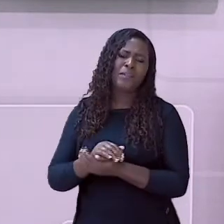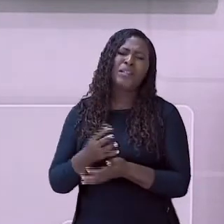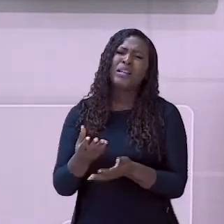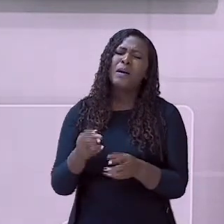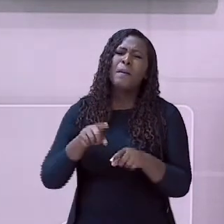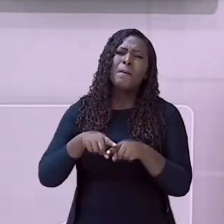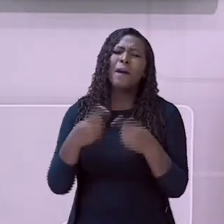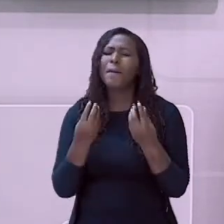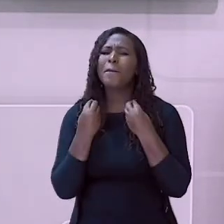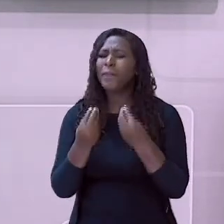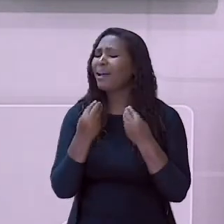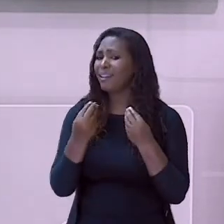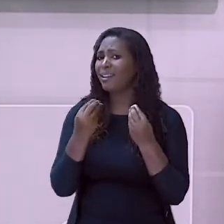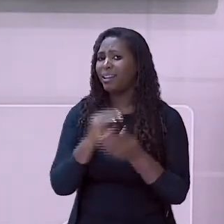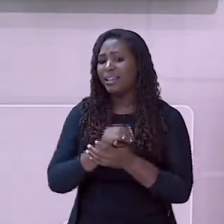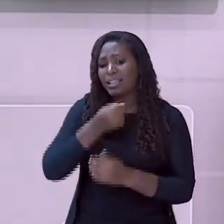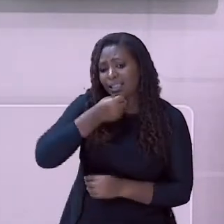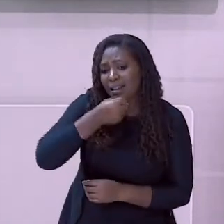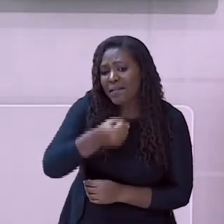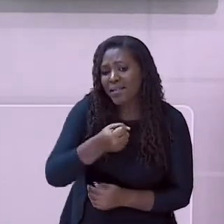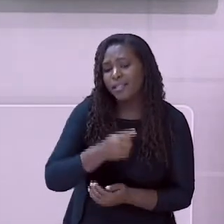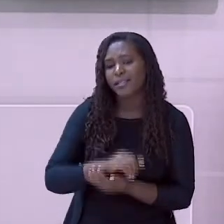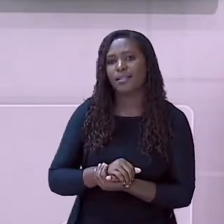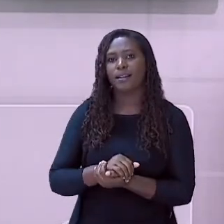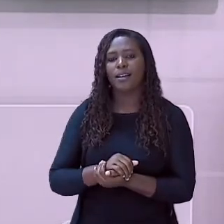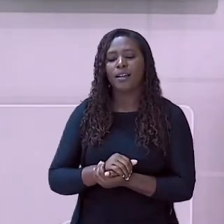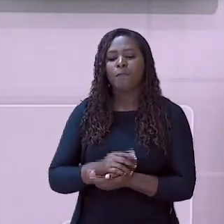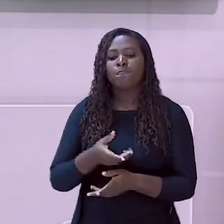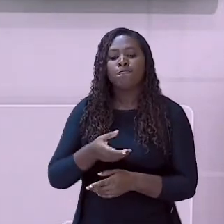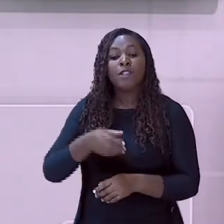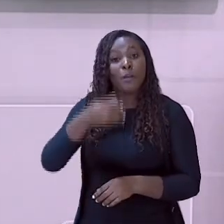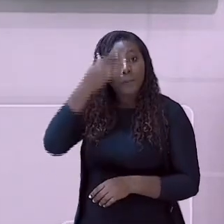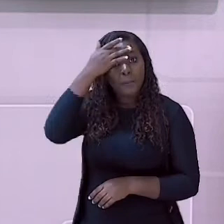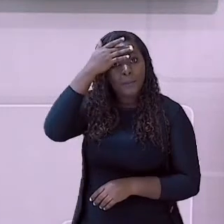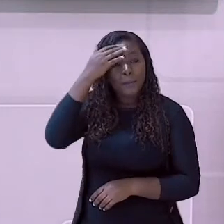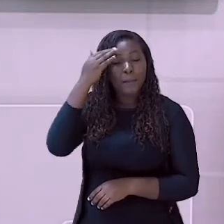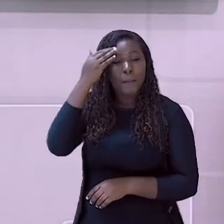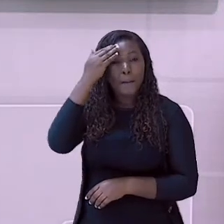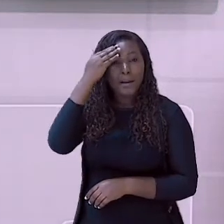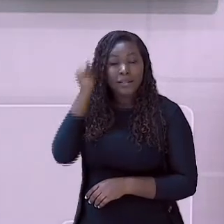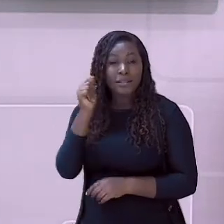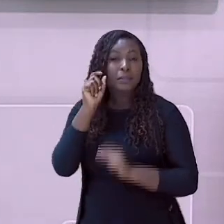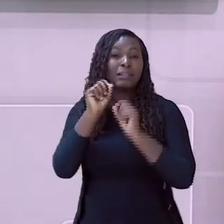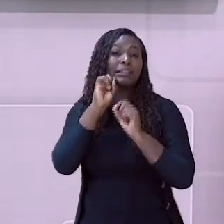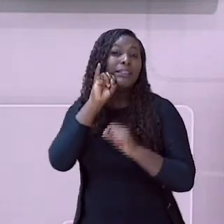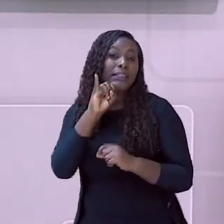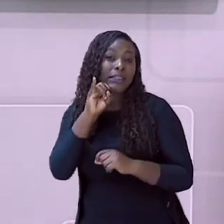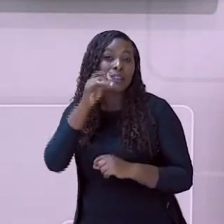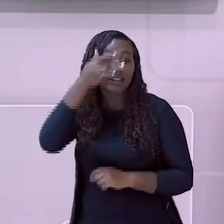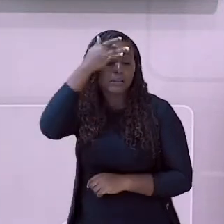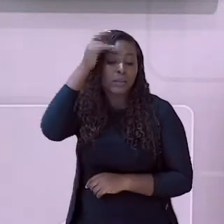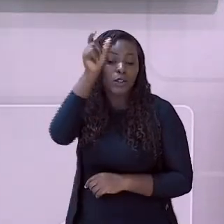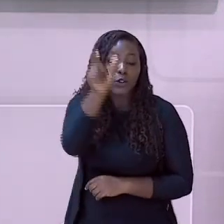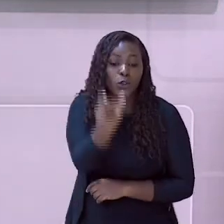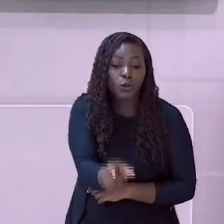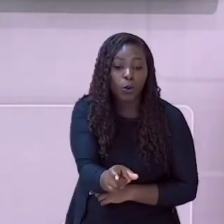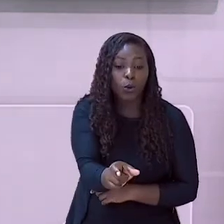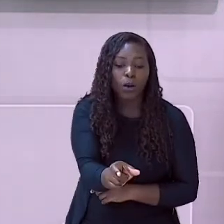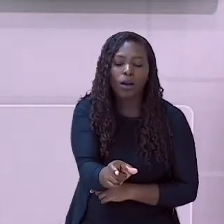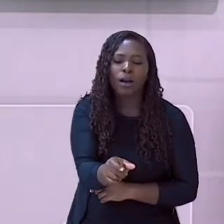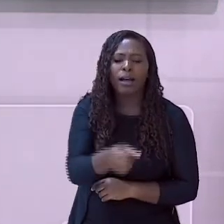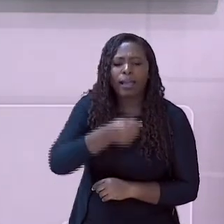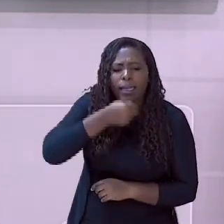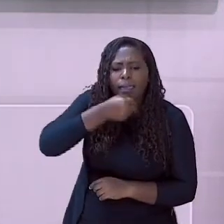o candidato à vaga tem o perfil daquela empresa, se o candidato à vaga tem os